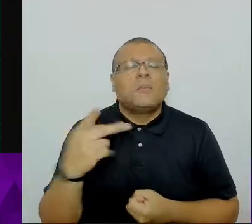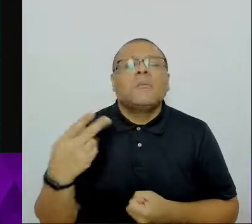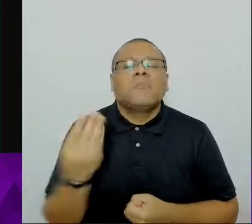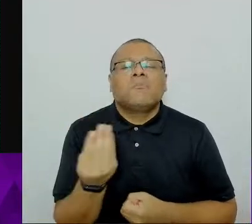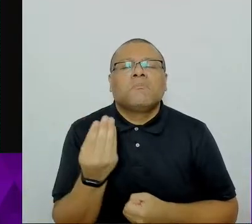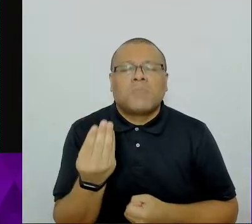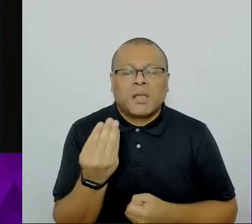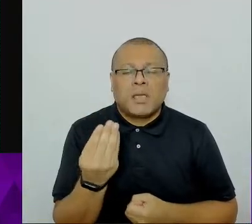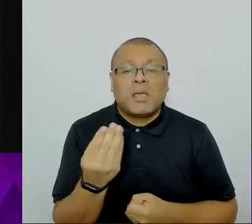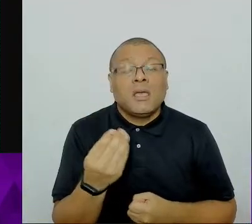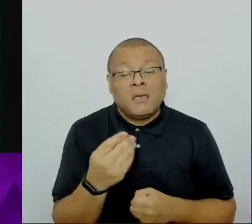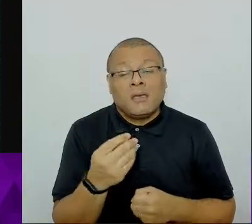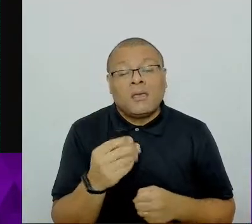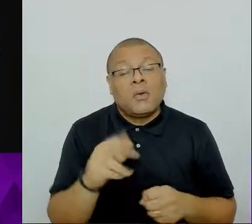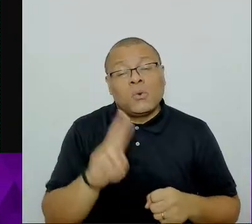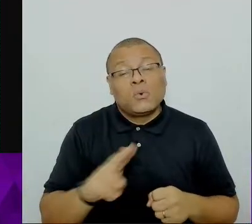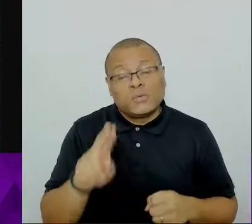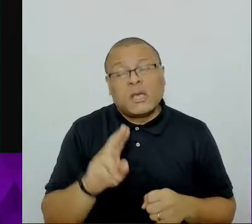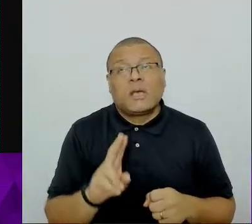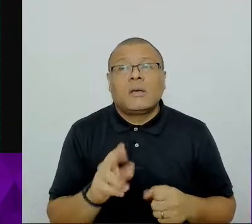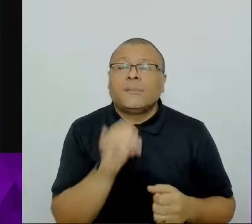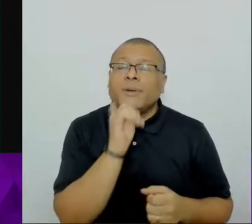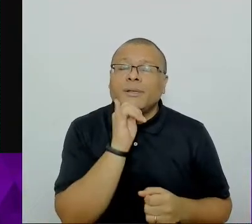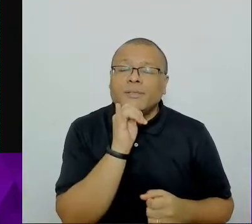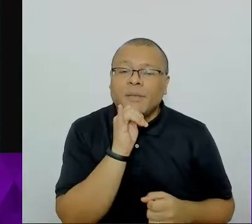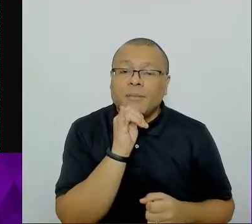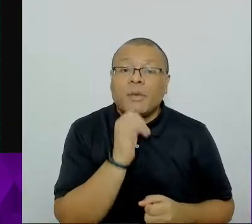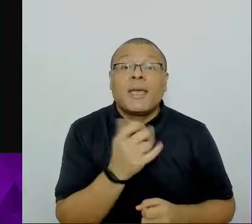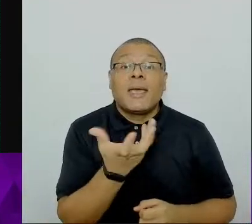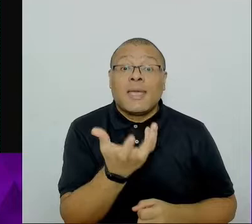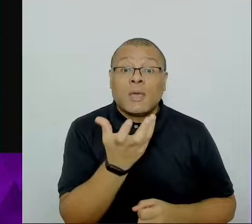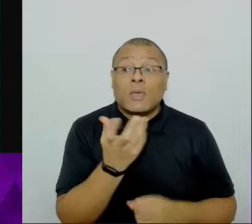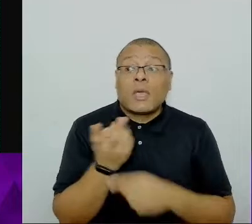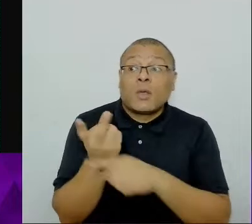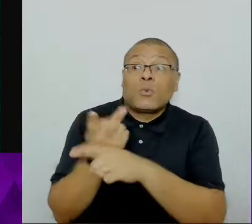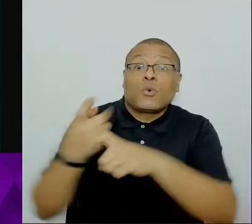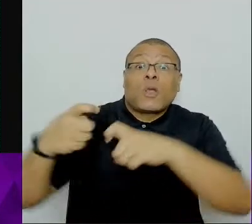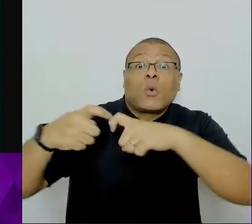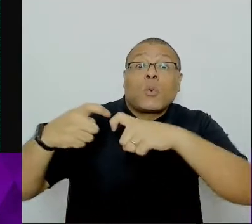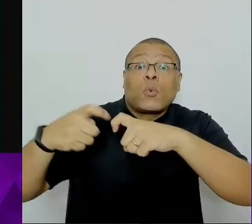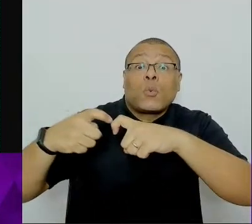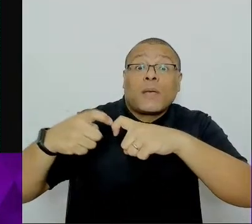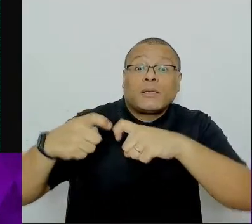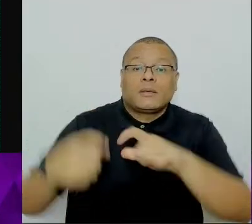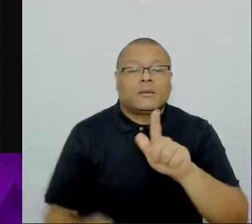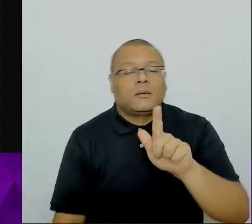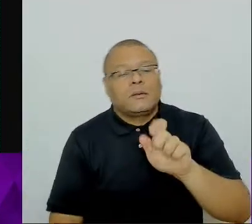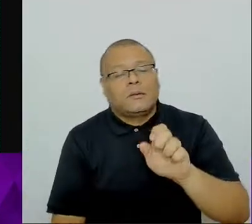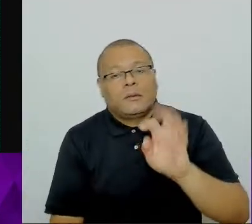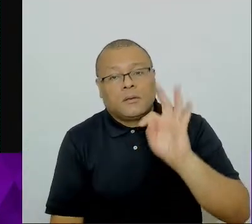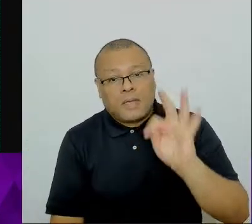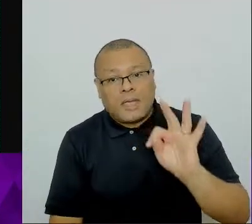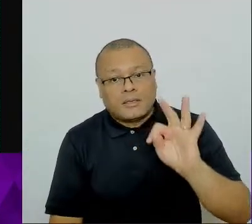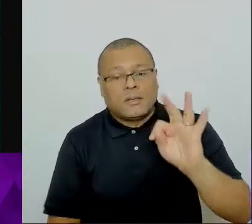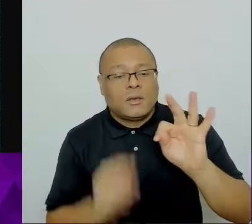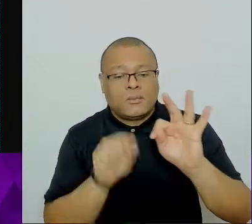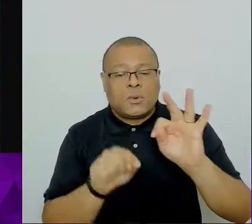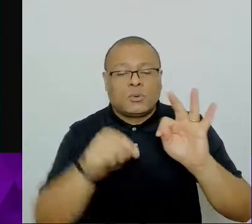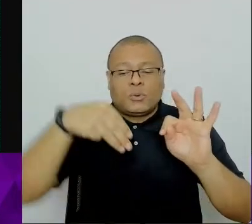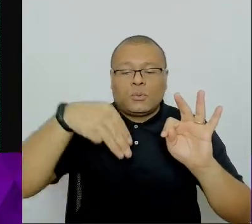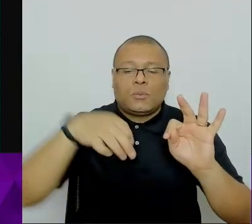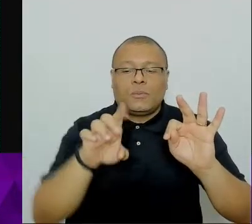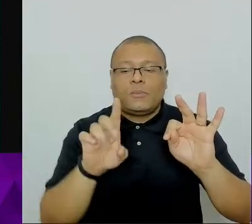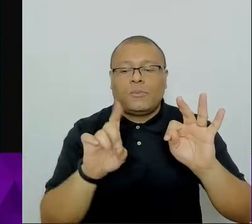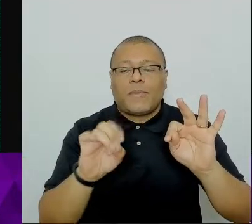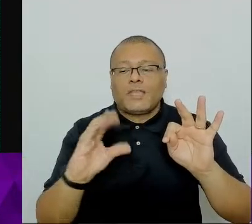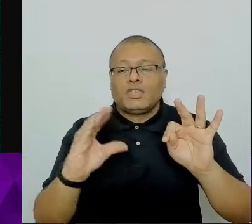ações semânticas. Então, sua API estaria utilizando, por exemplo, eu quero buscar um médico, eu uso get médicos, busco os médicos. Eu